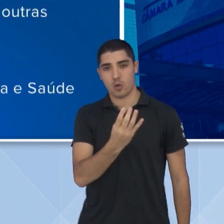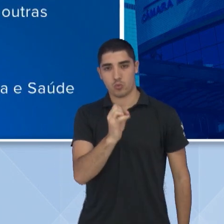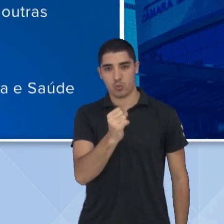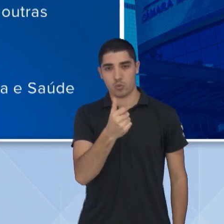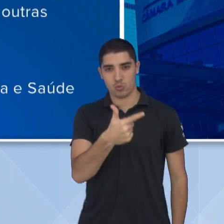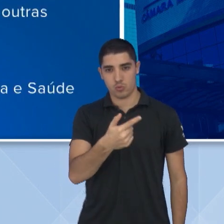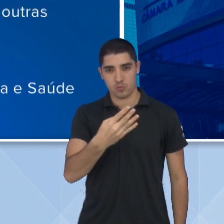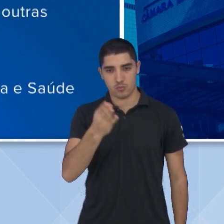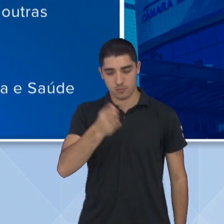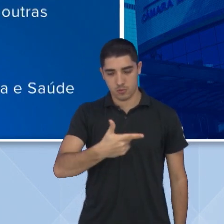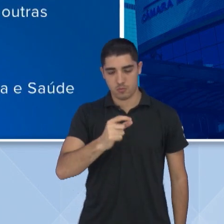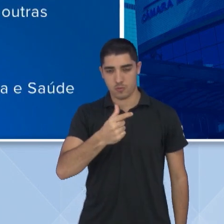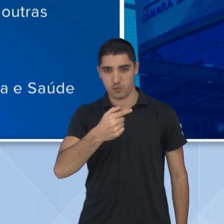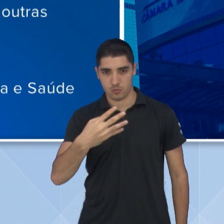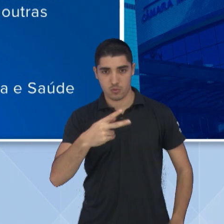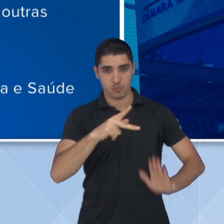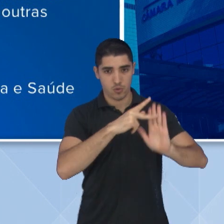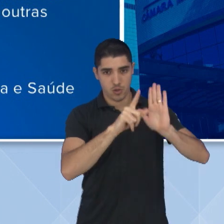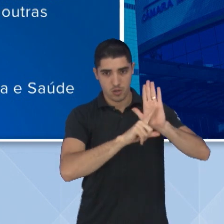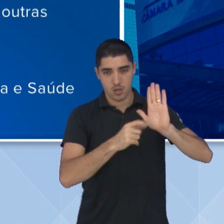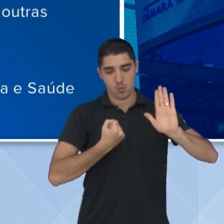4824/2024, projeto de lei número